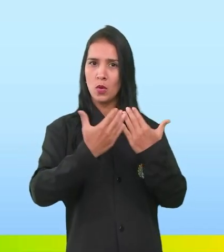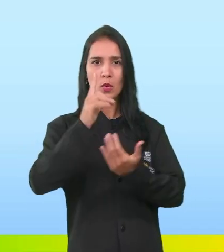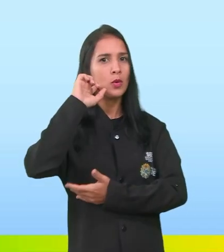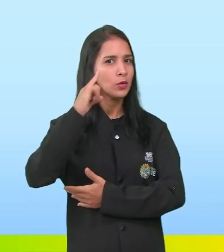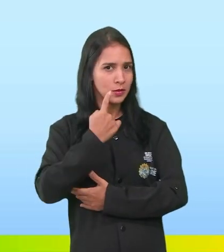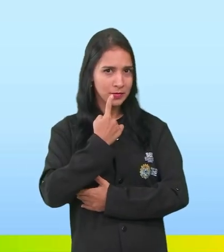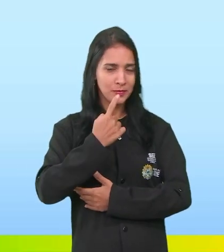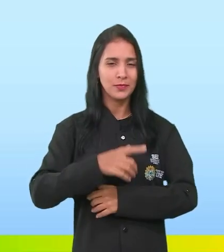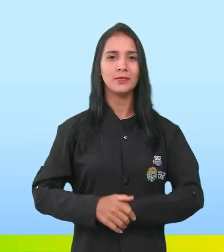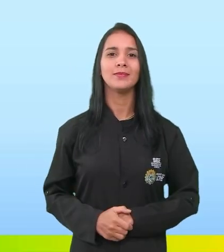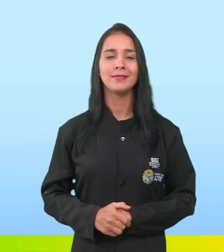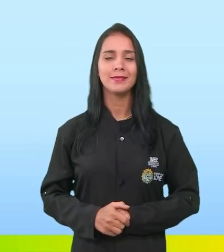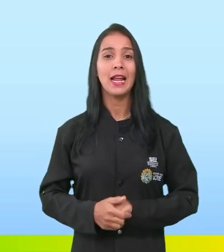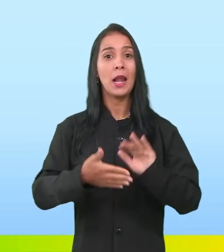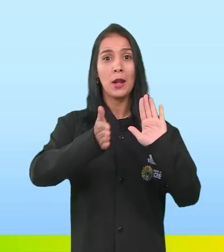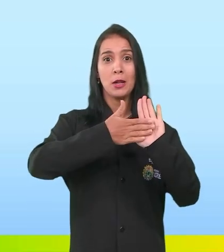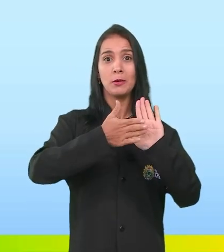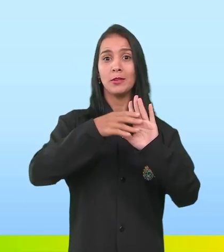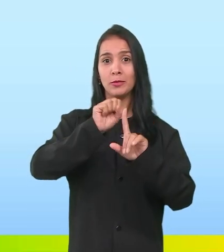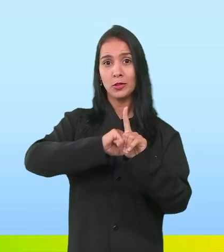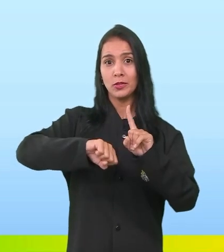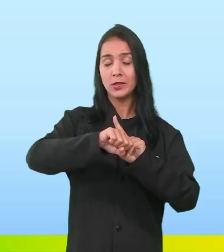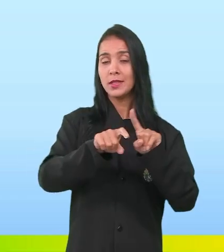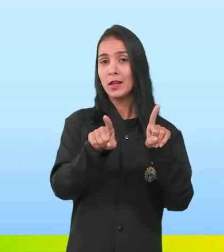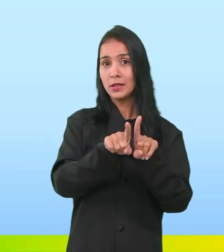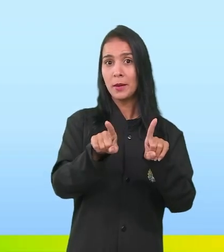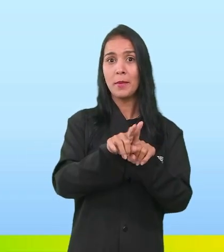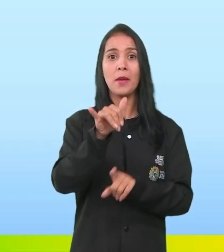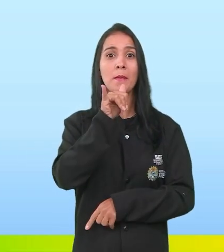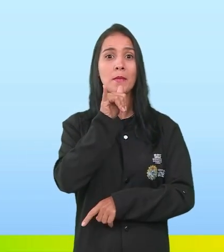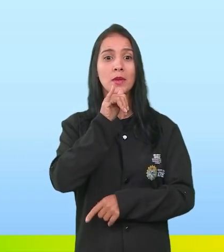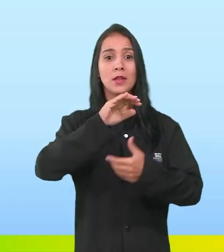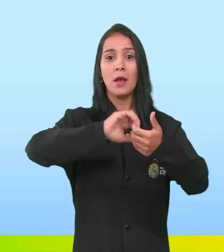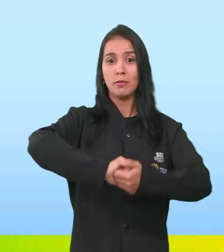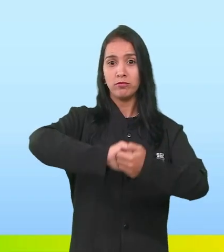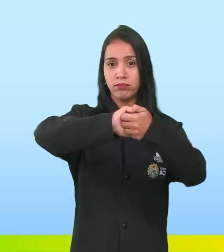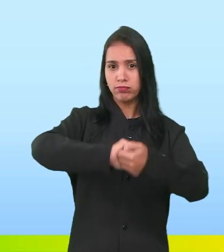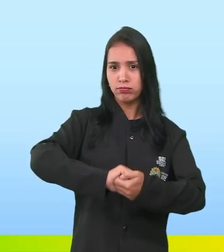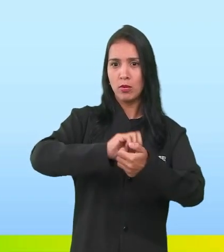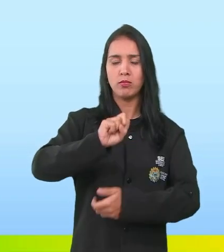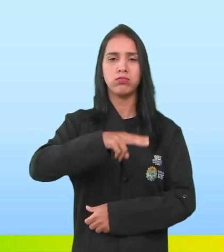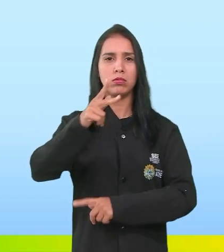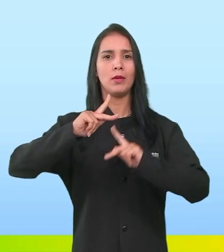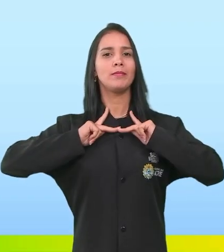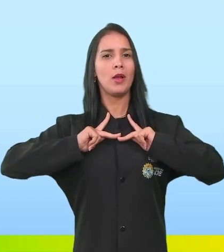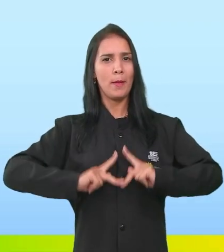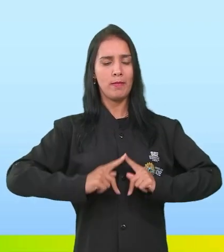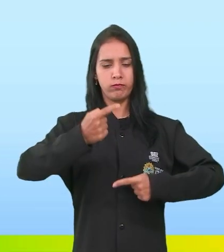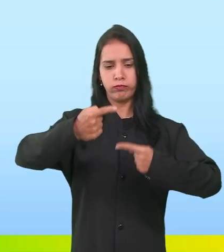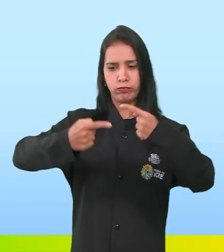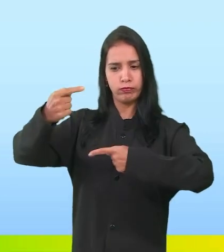Um propósito social, como por exemplo, cumprimentos e posturas em debates.